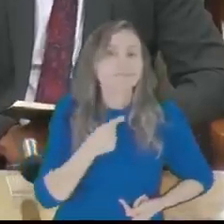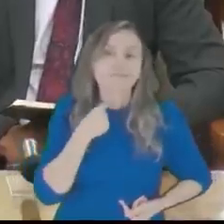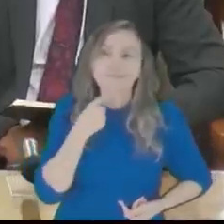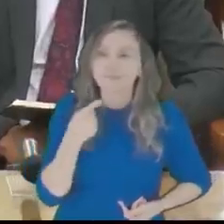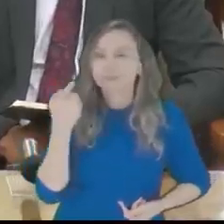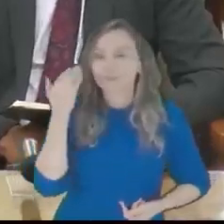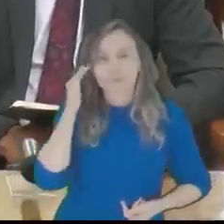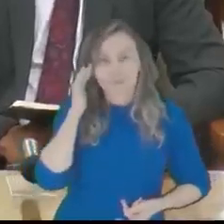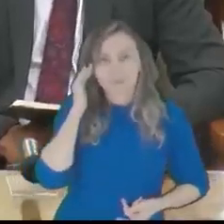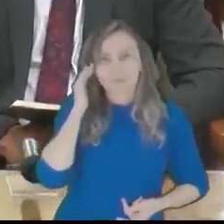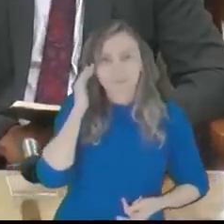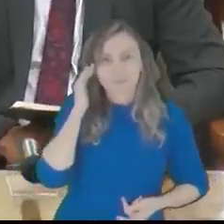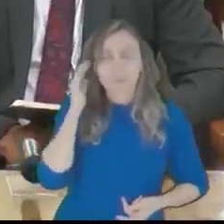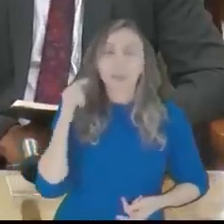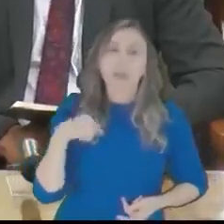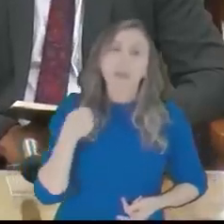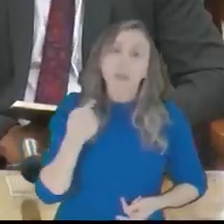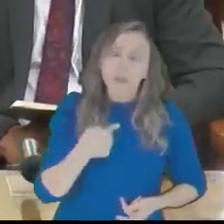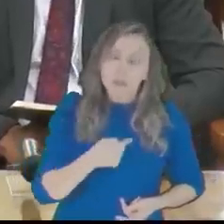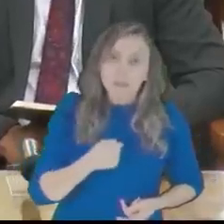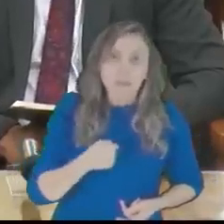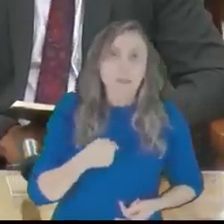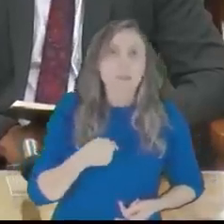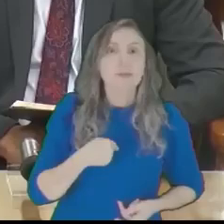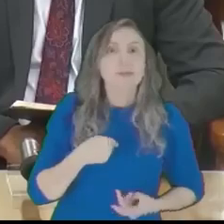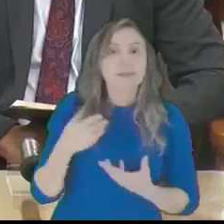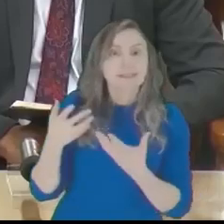Entender. Nós recebemos por fé,